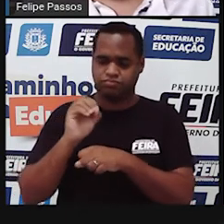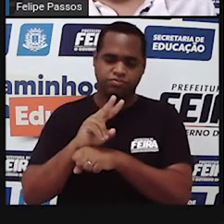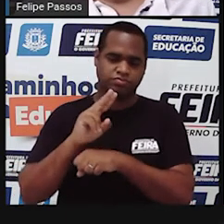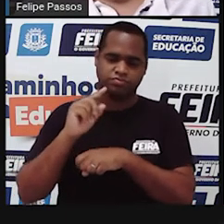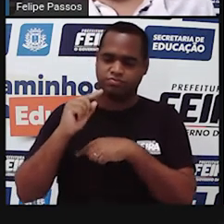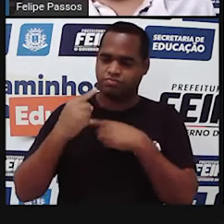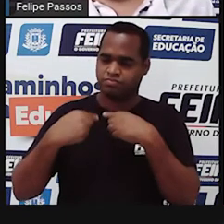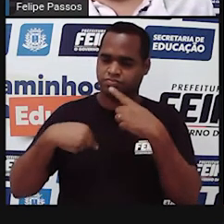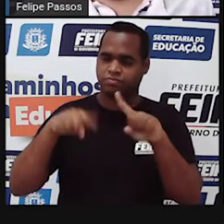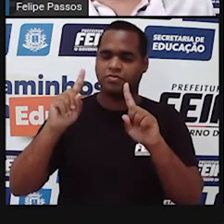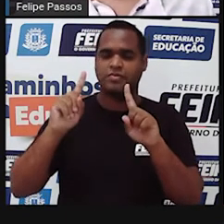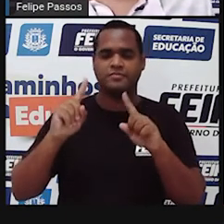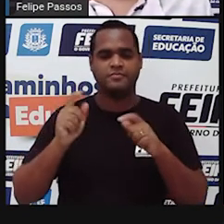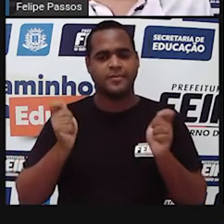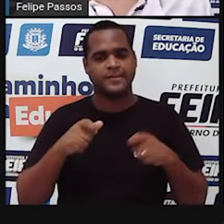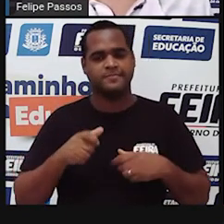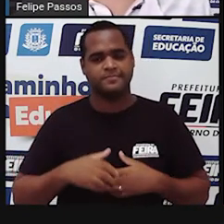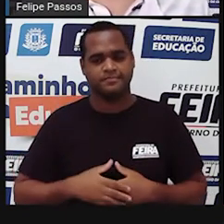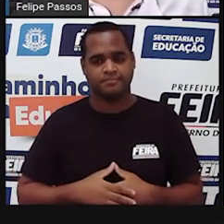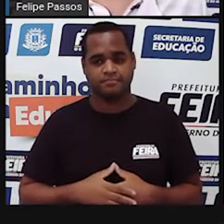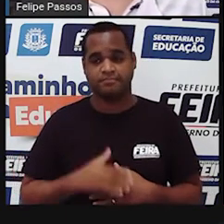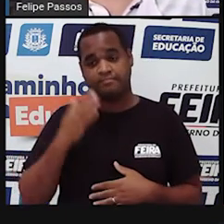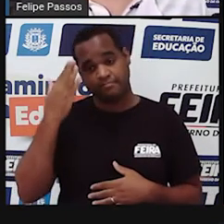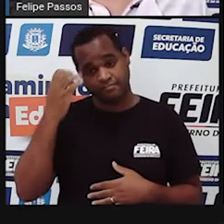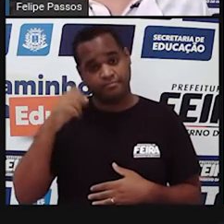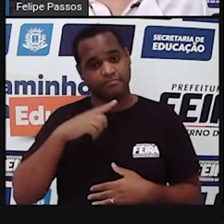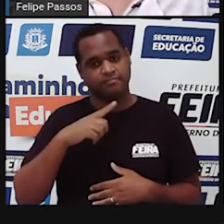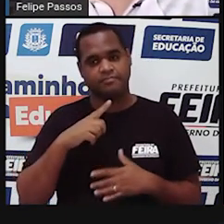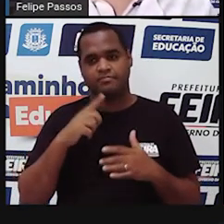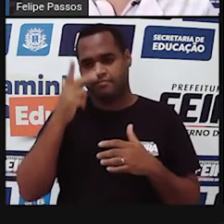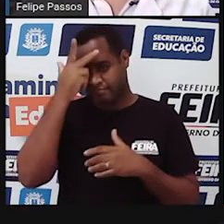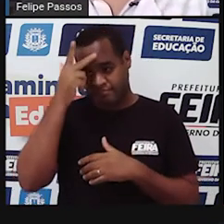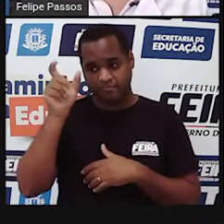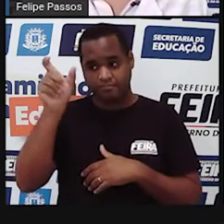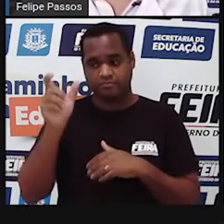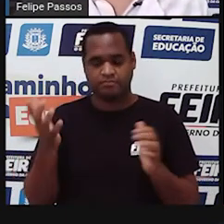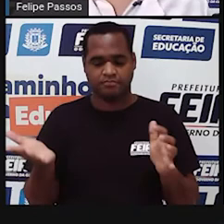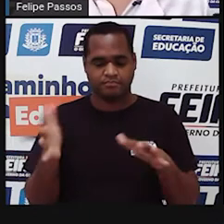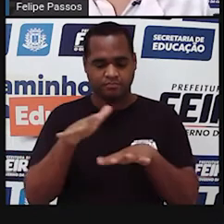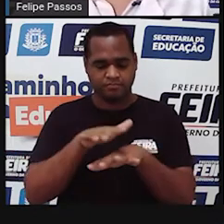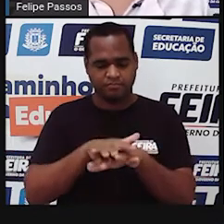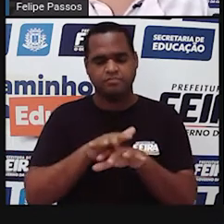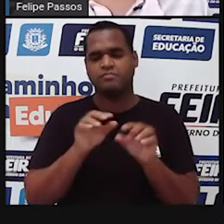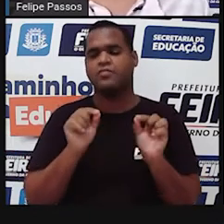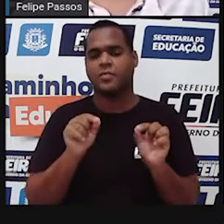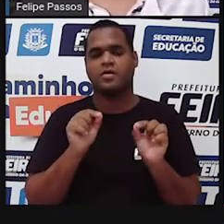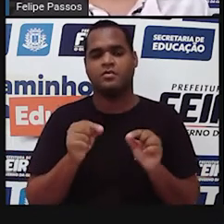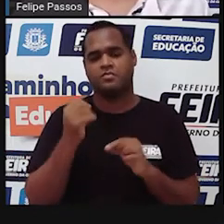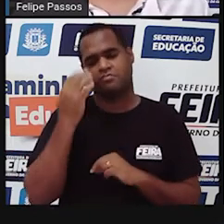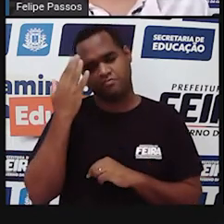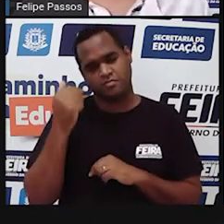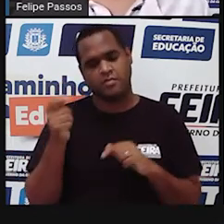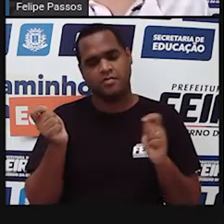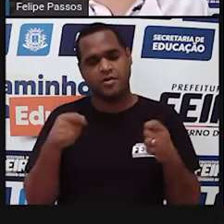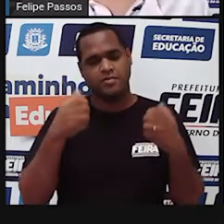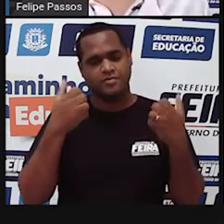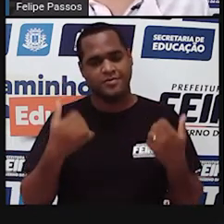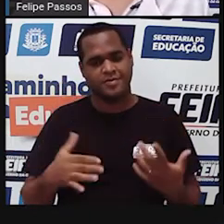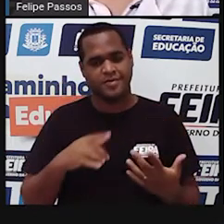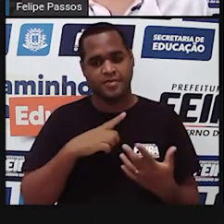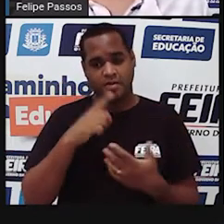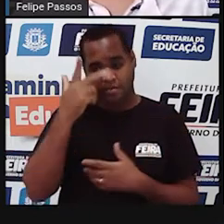vamos lá. Sabendo o que é inclusão, quais são os fatores, o que é que pode levar uma pessoa a